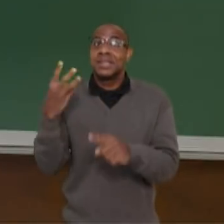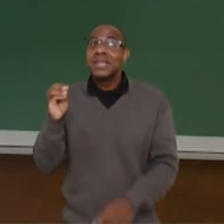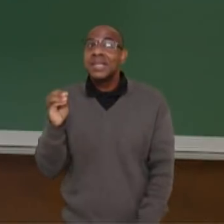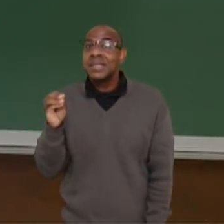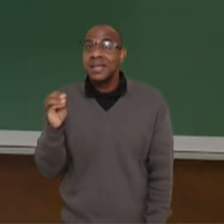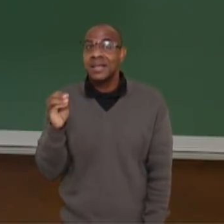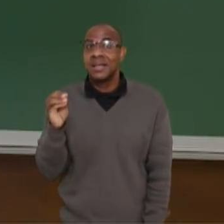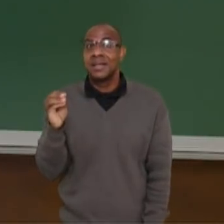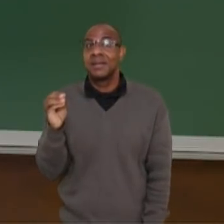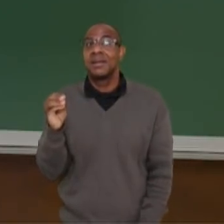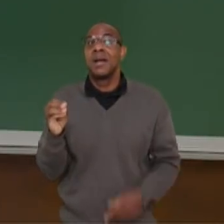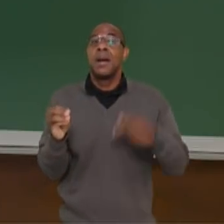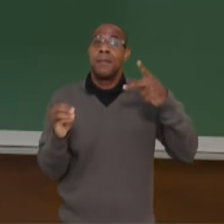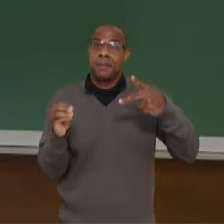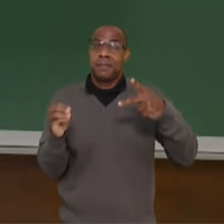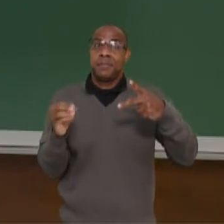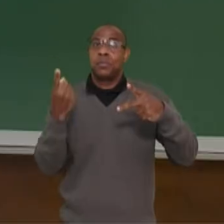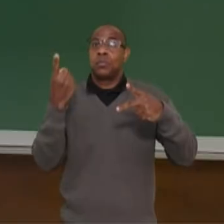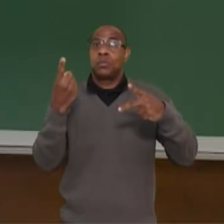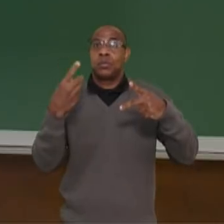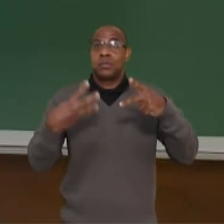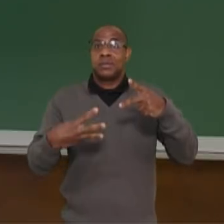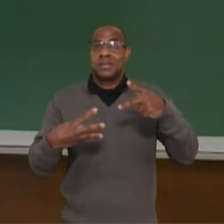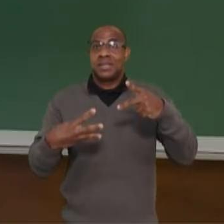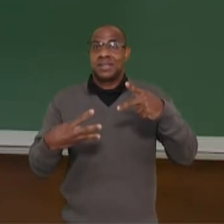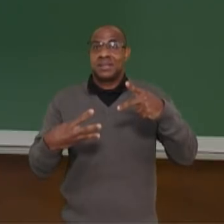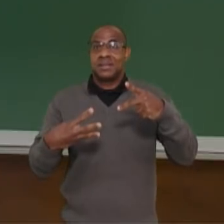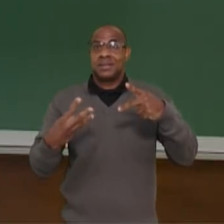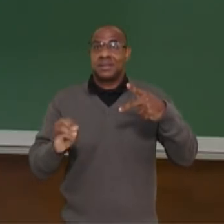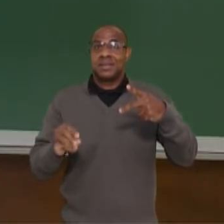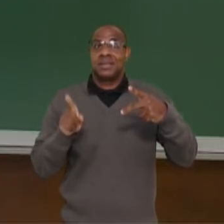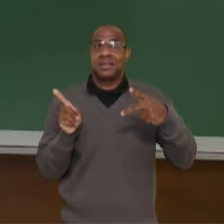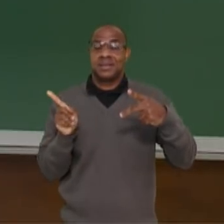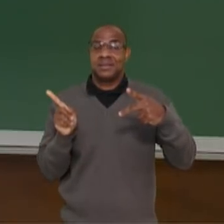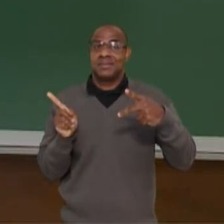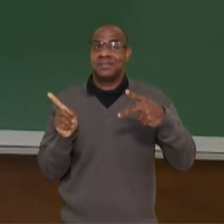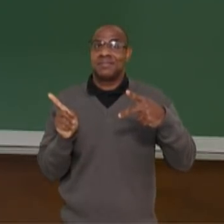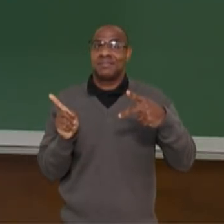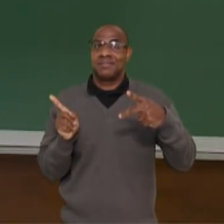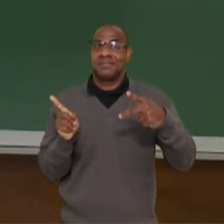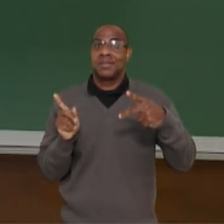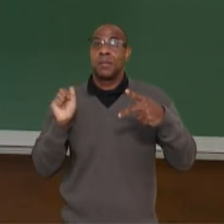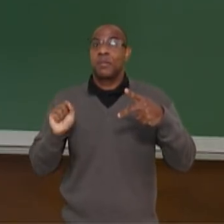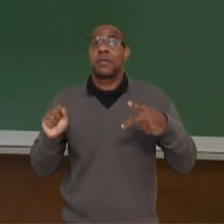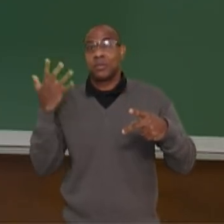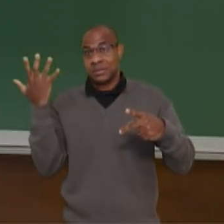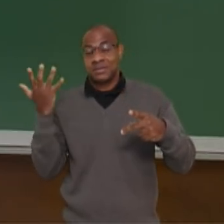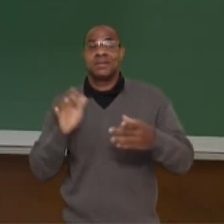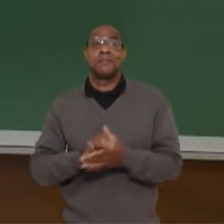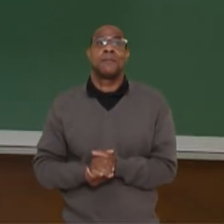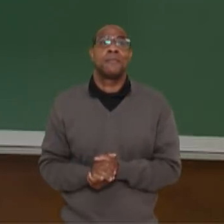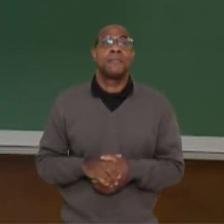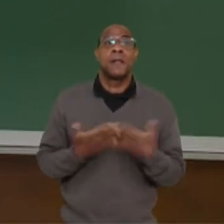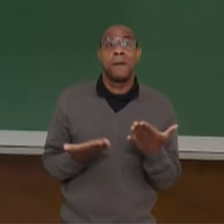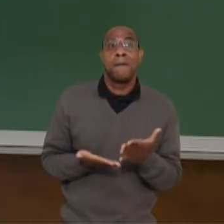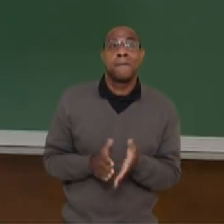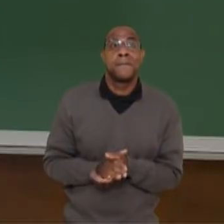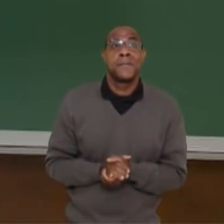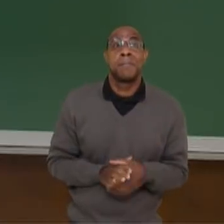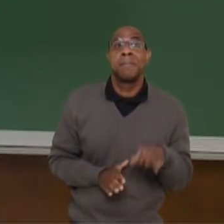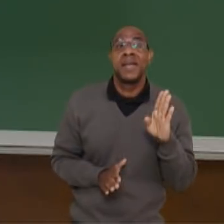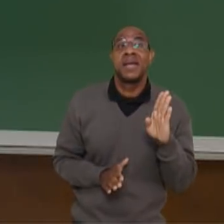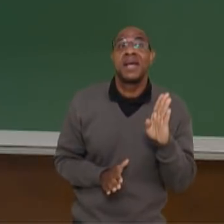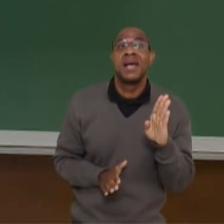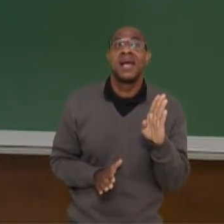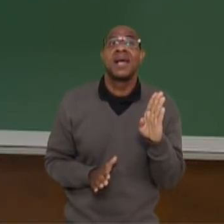Ó, probabilidade é 1 sobre 30, certo? Letra B agora. Qual que é a chance,